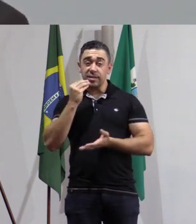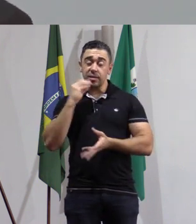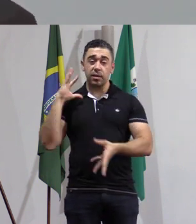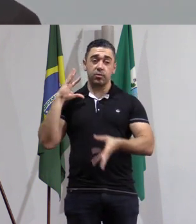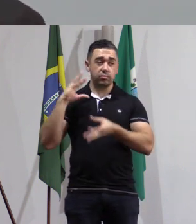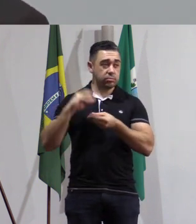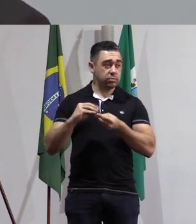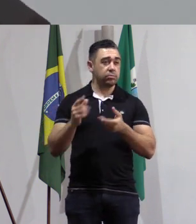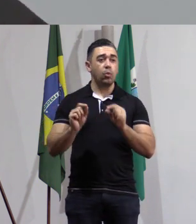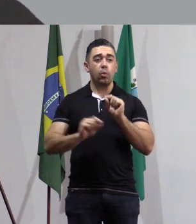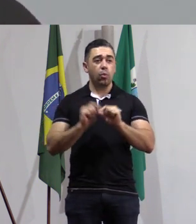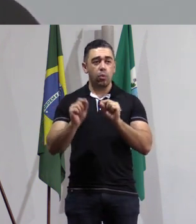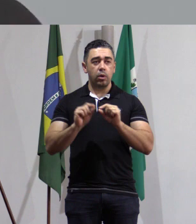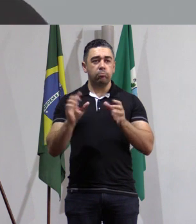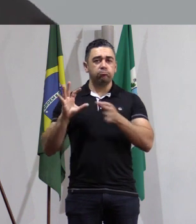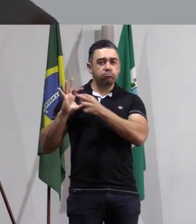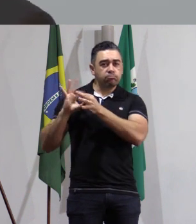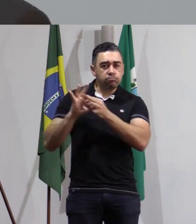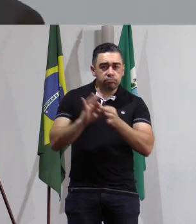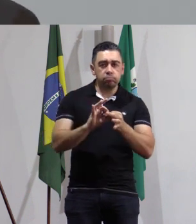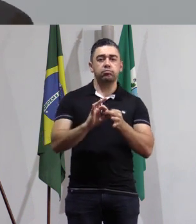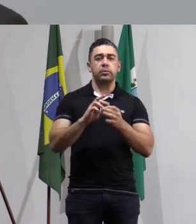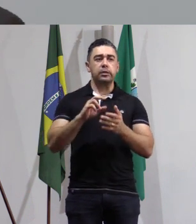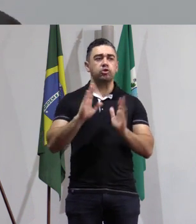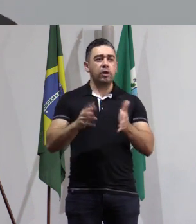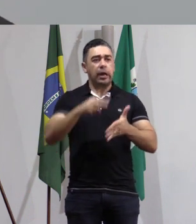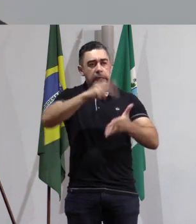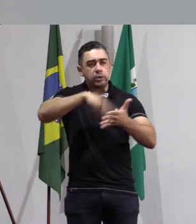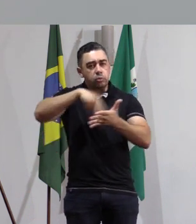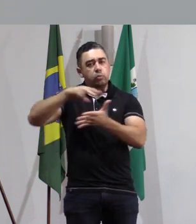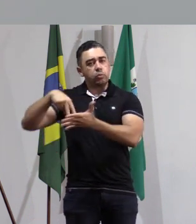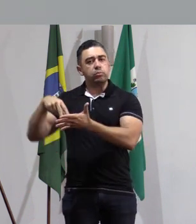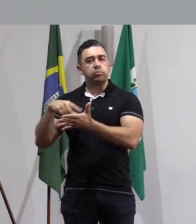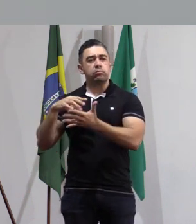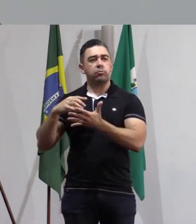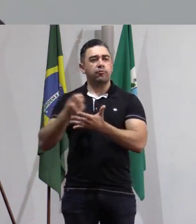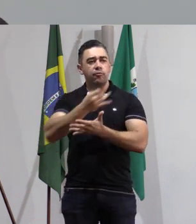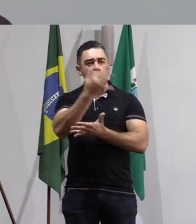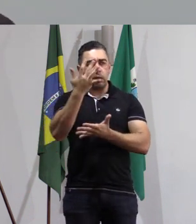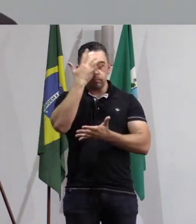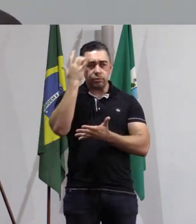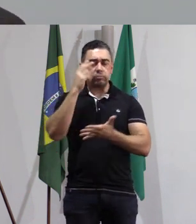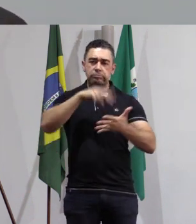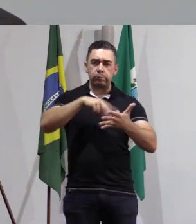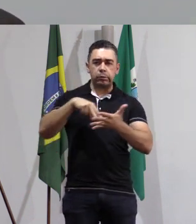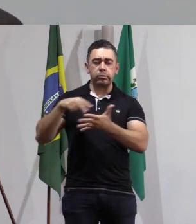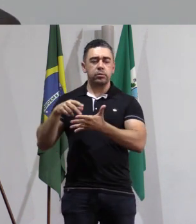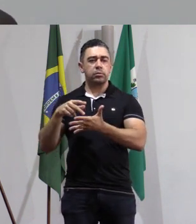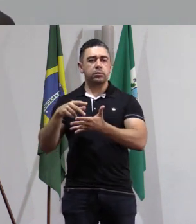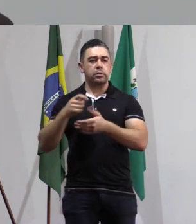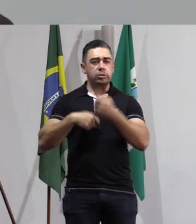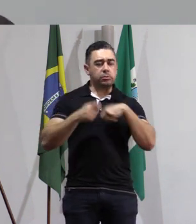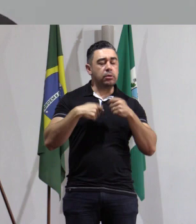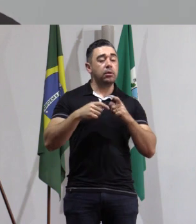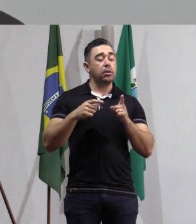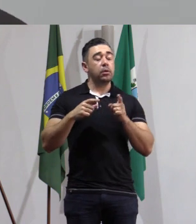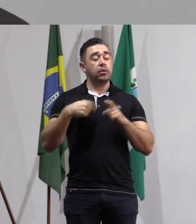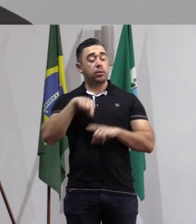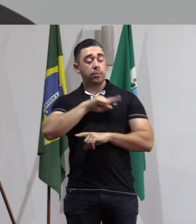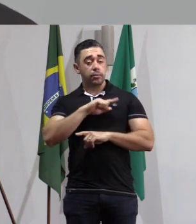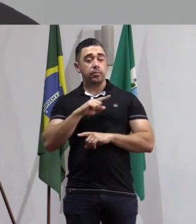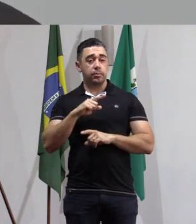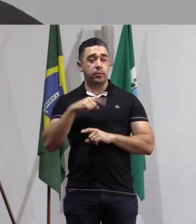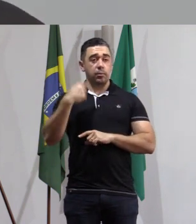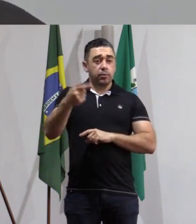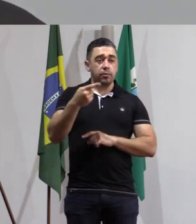a partir da leitura que, a tantas mãos, nós fizemos na administração nesses últimos tempos. Logo depois dessa minha fala, eu